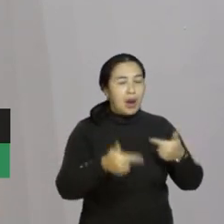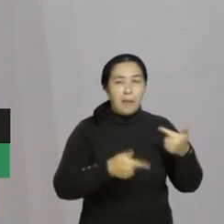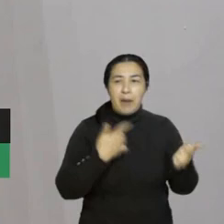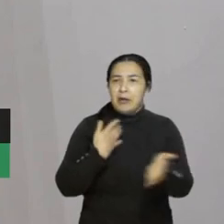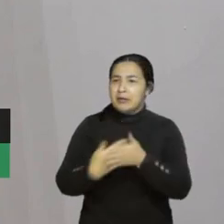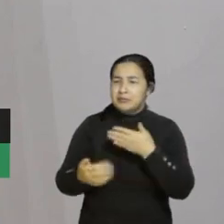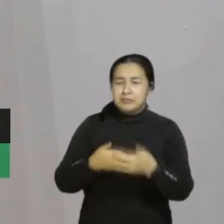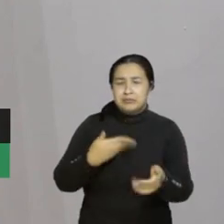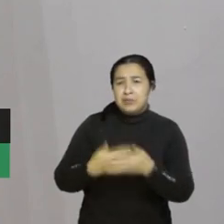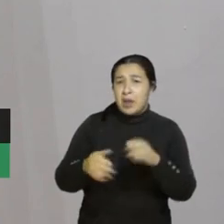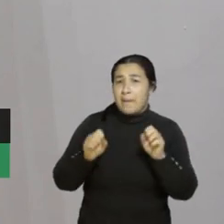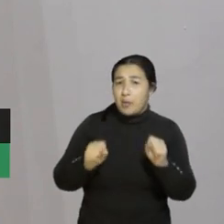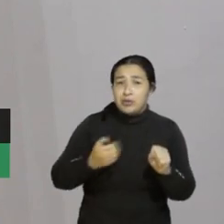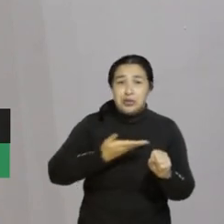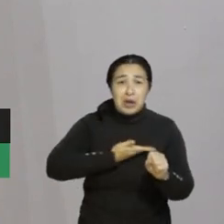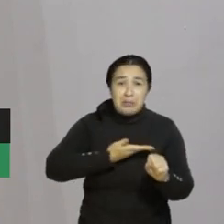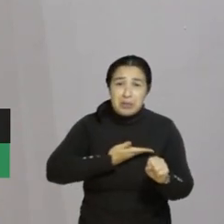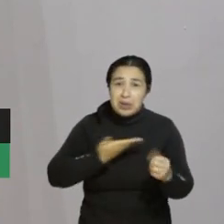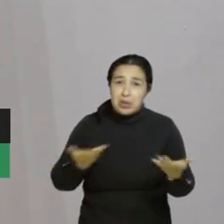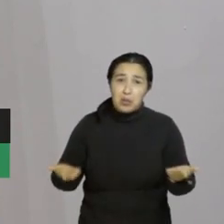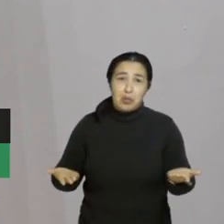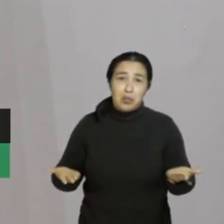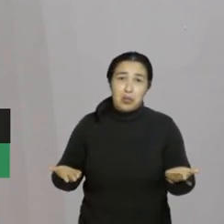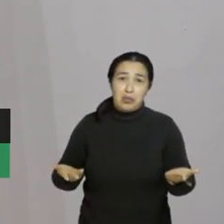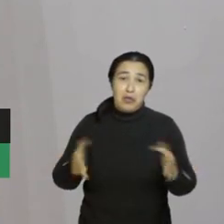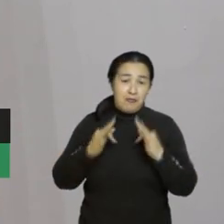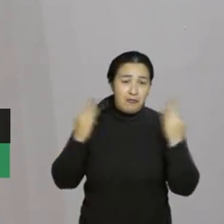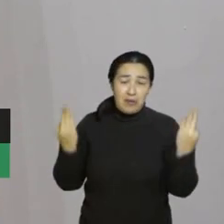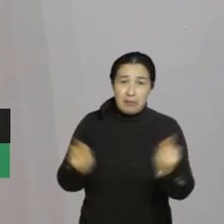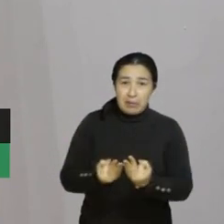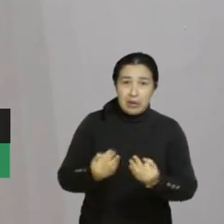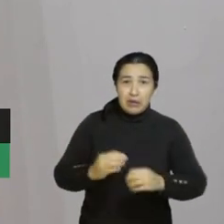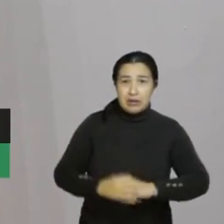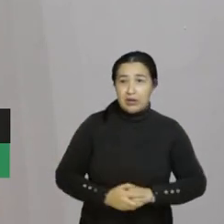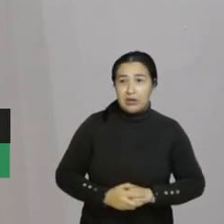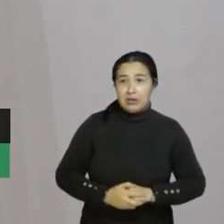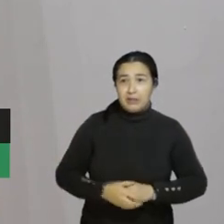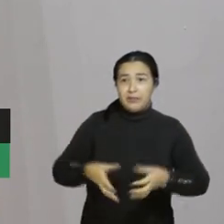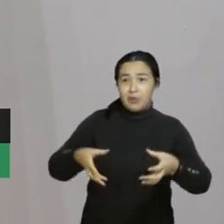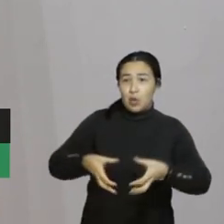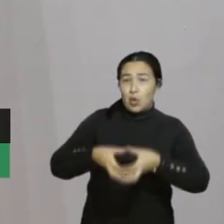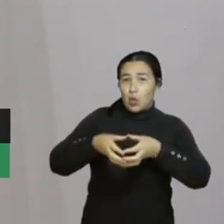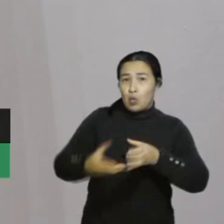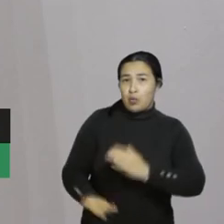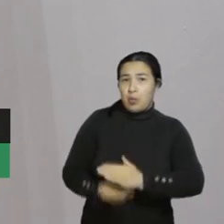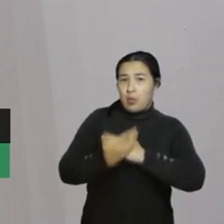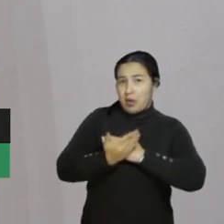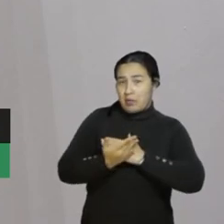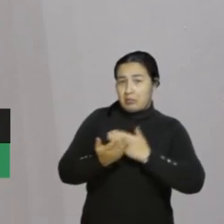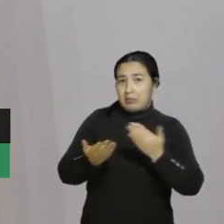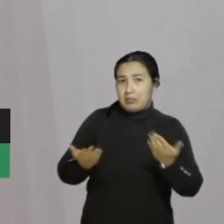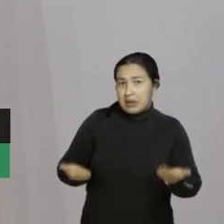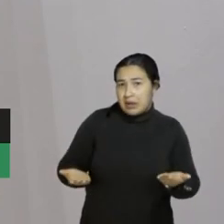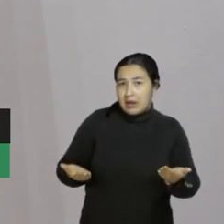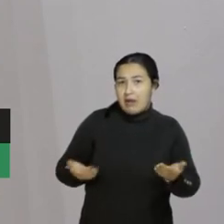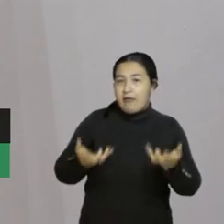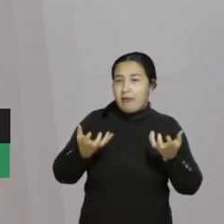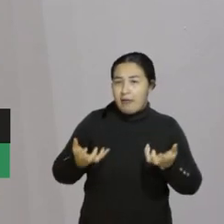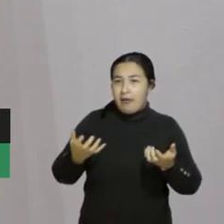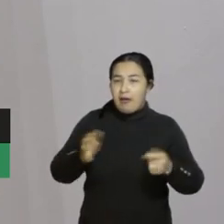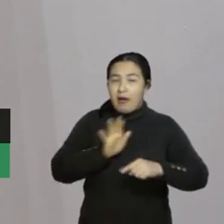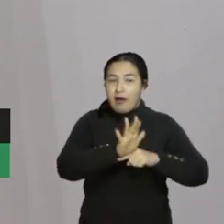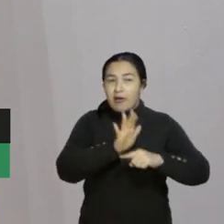o parente, o parceiro de deputado, né? Tem muitos que adoram carguinho para fazer política.